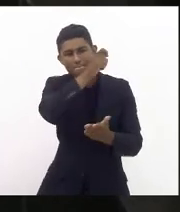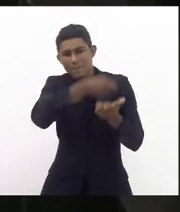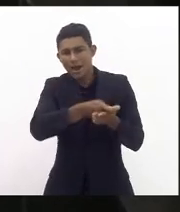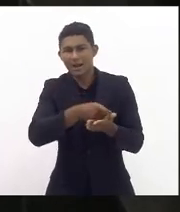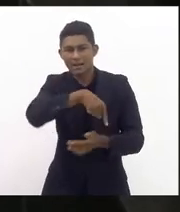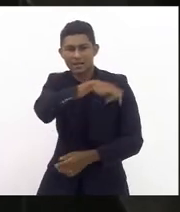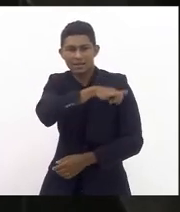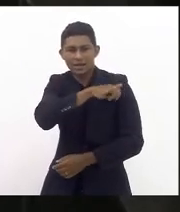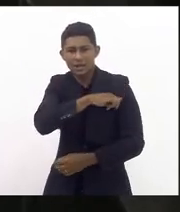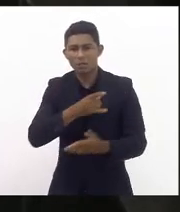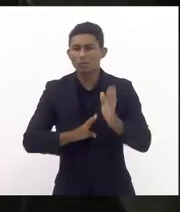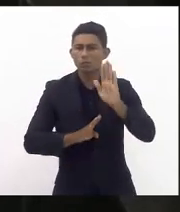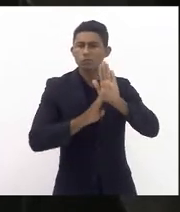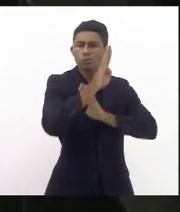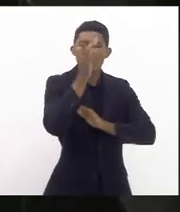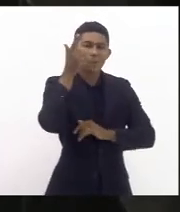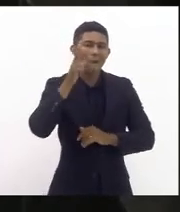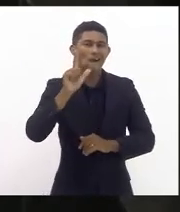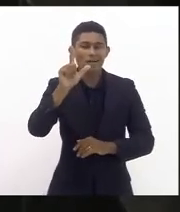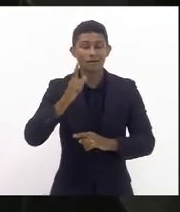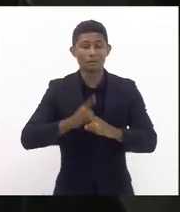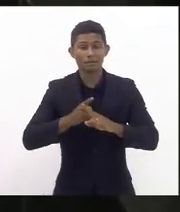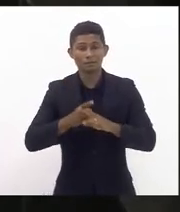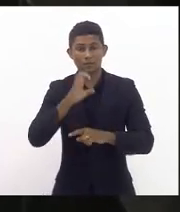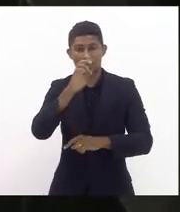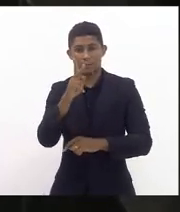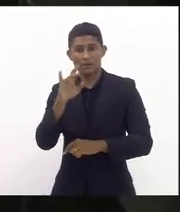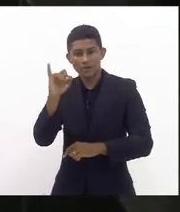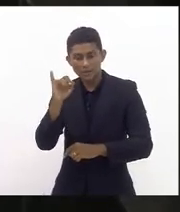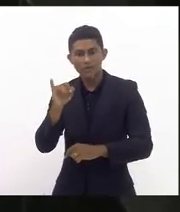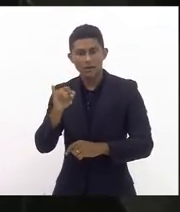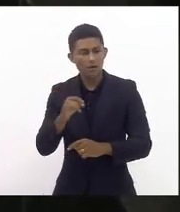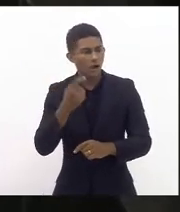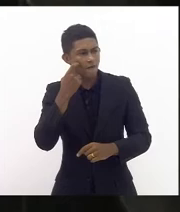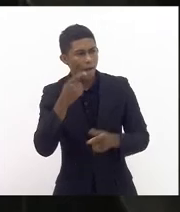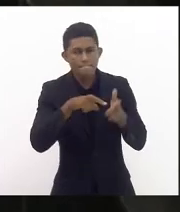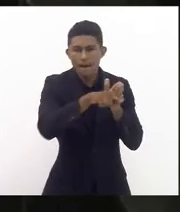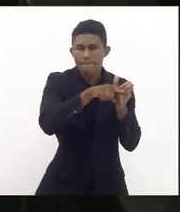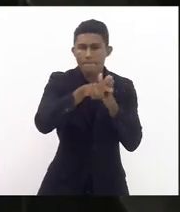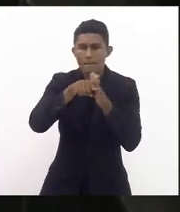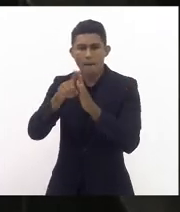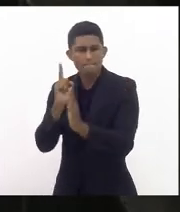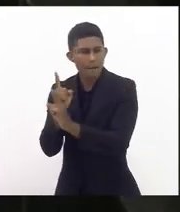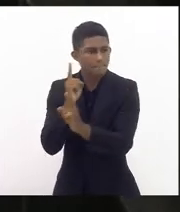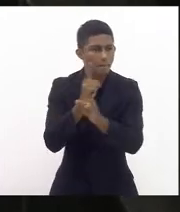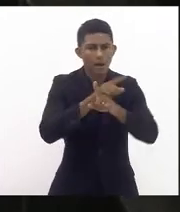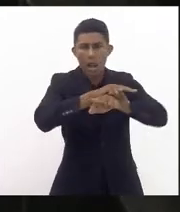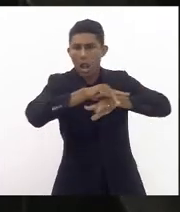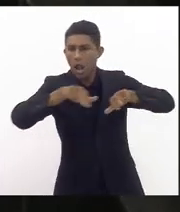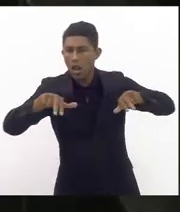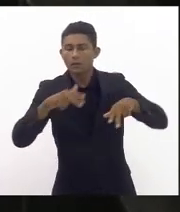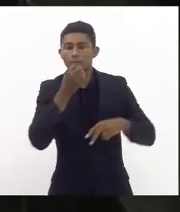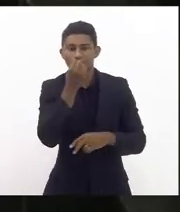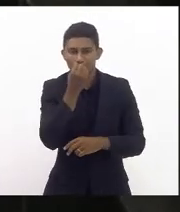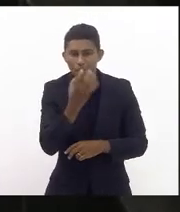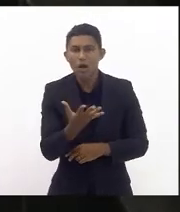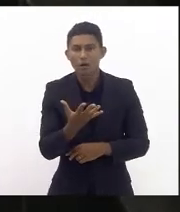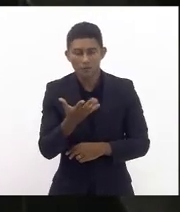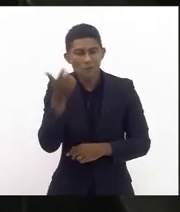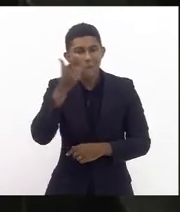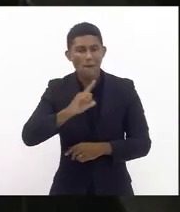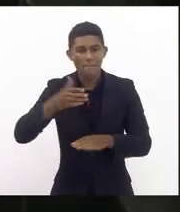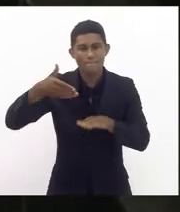Então, a própria CPI já foi, por ela mesma, um fator de modificação do cenário de pagamento das